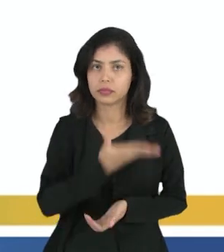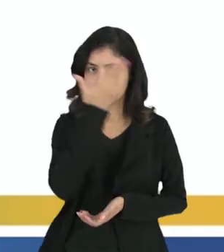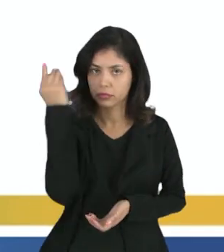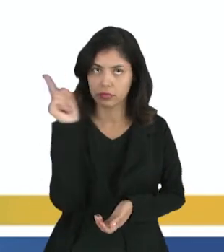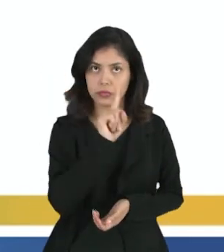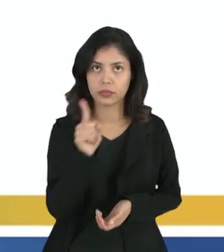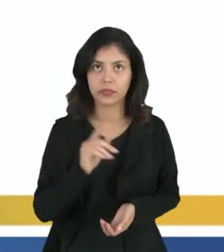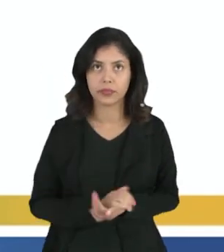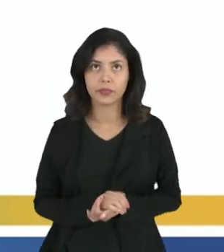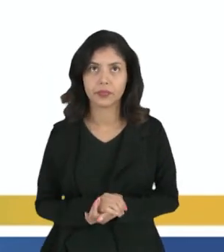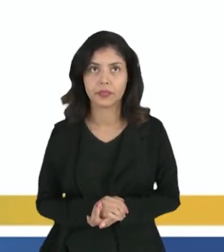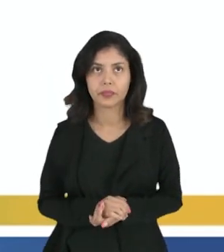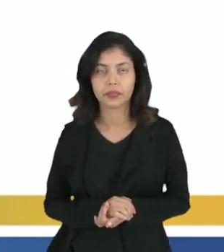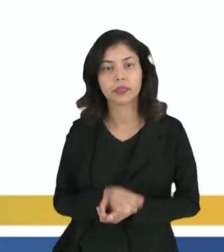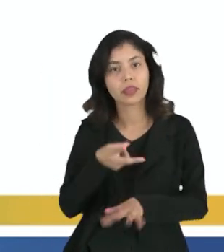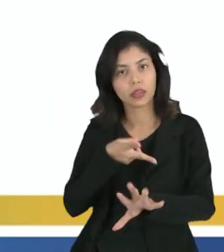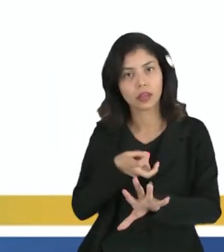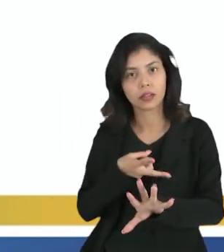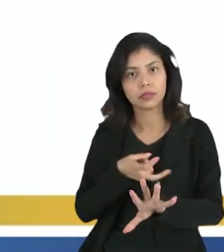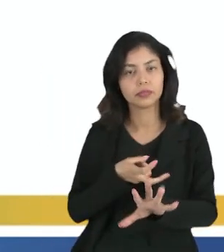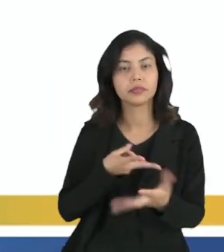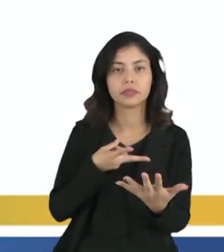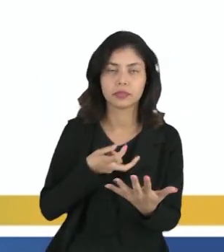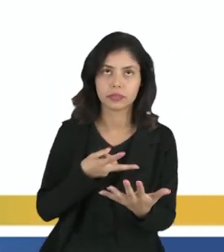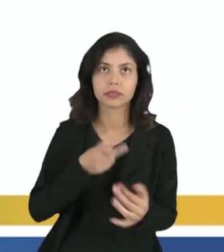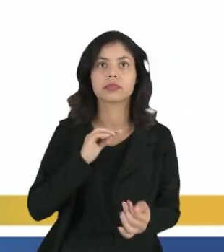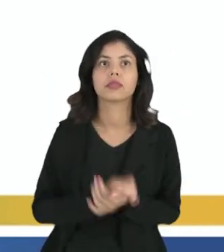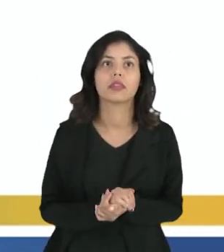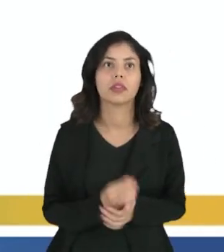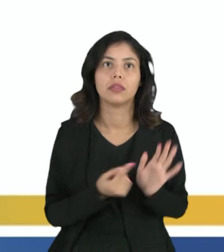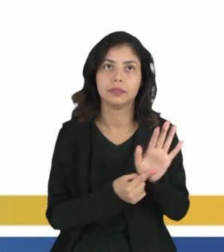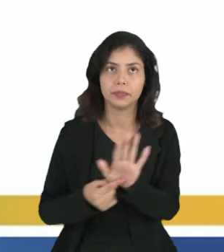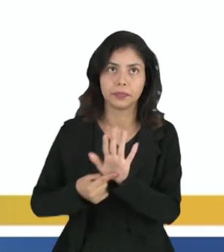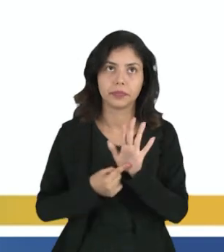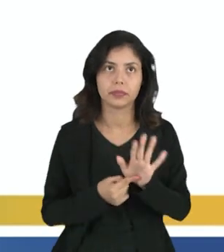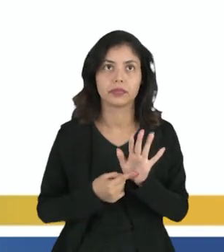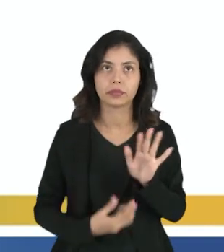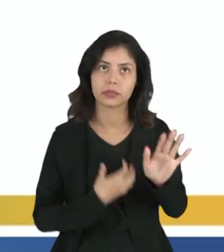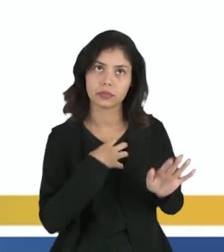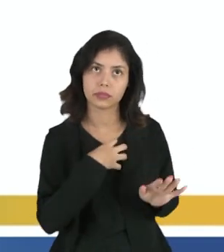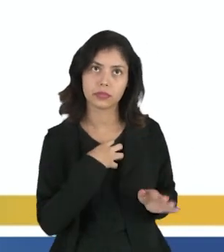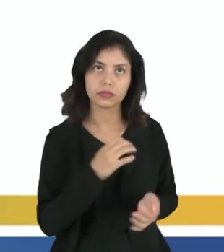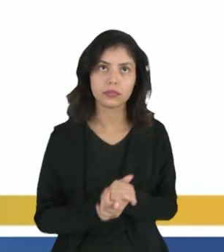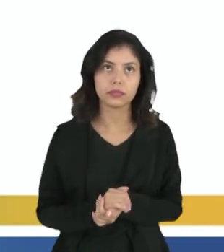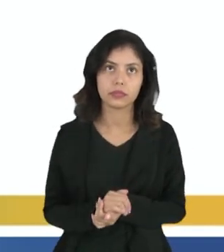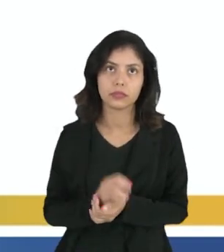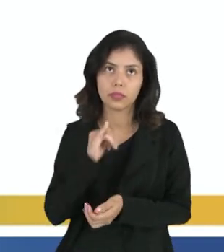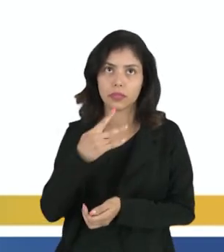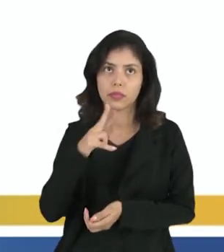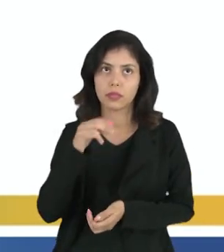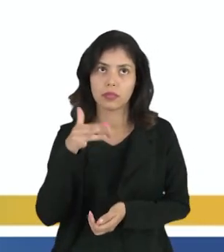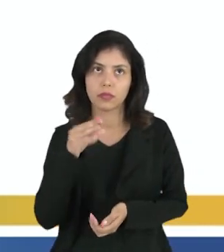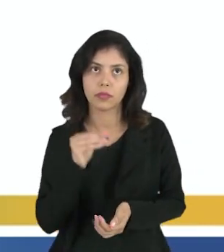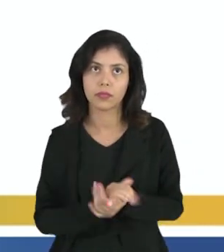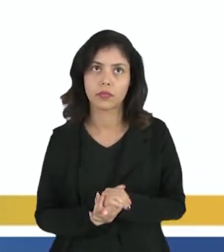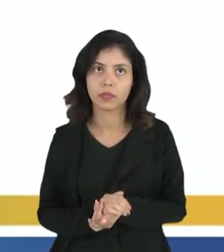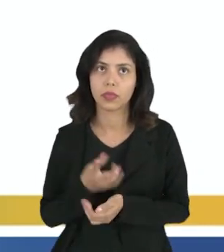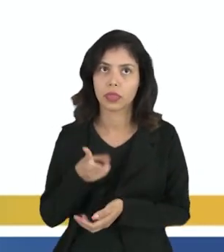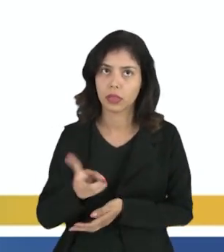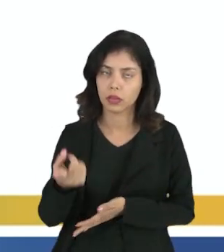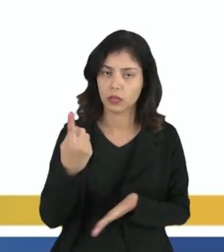não esquecer, denotação, palavra, apresenta seu sentido original,